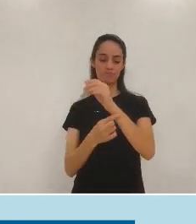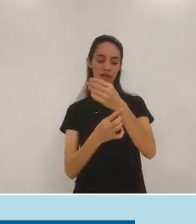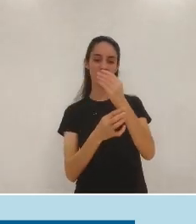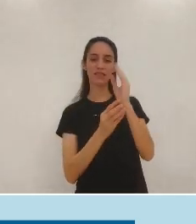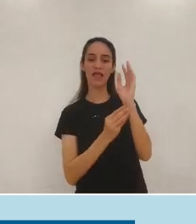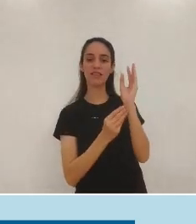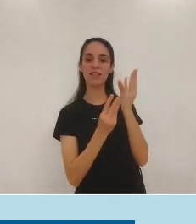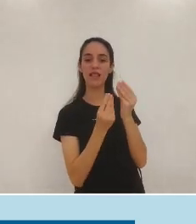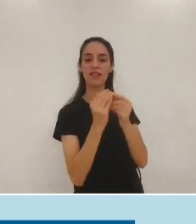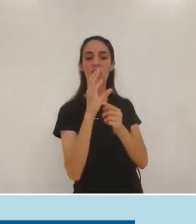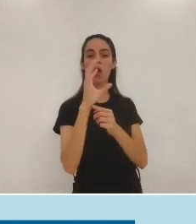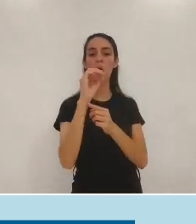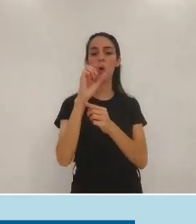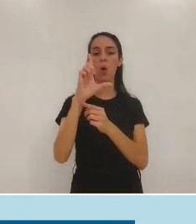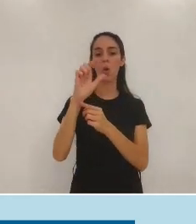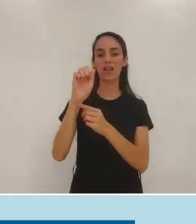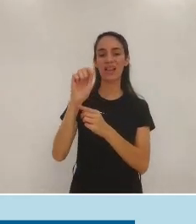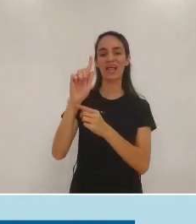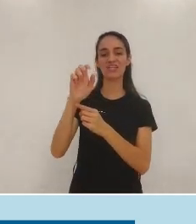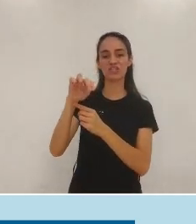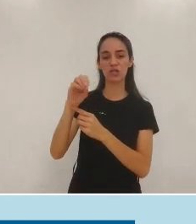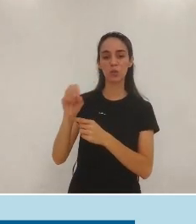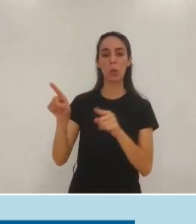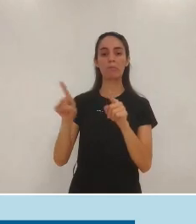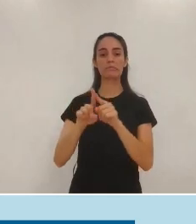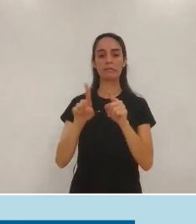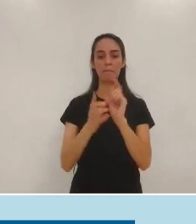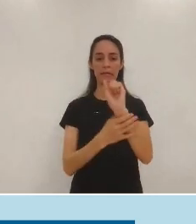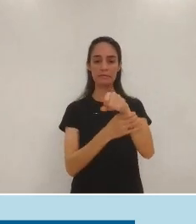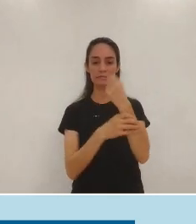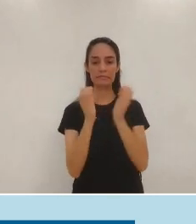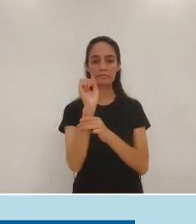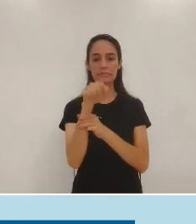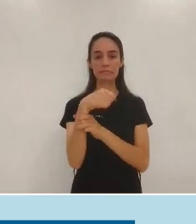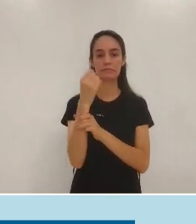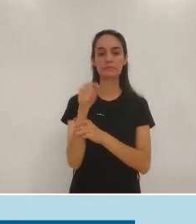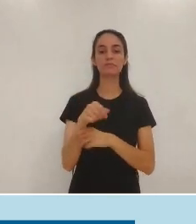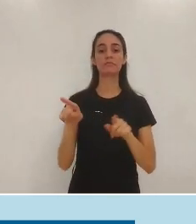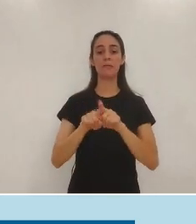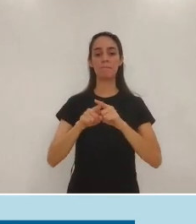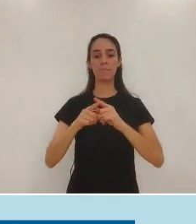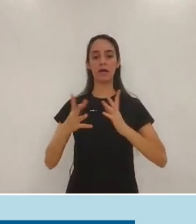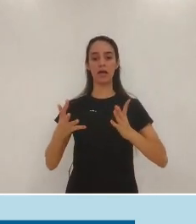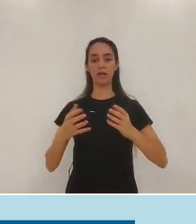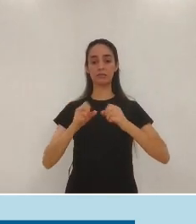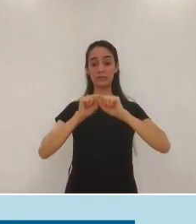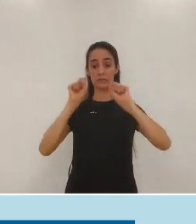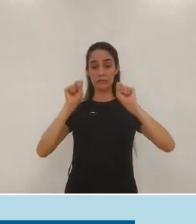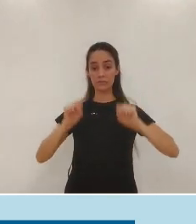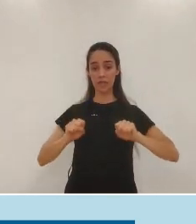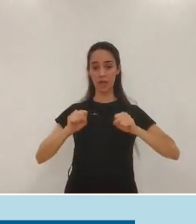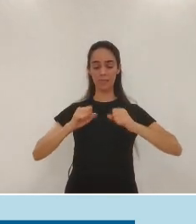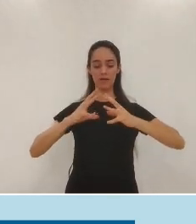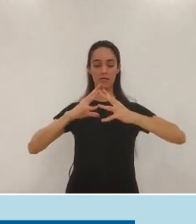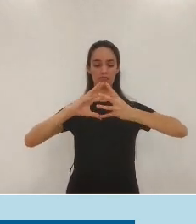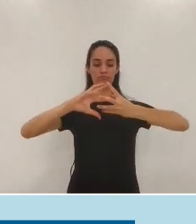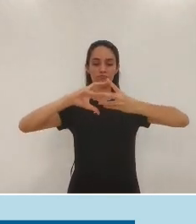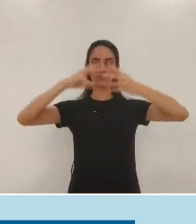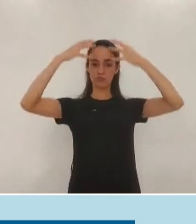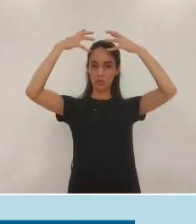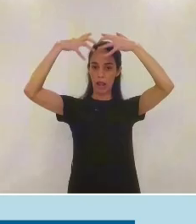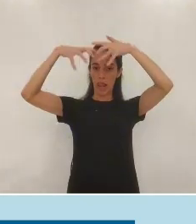autônomo, a imunidade, os mastócitos, a conectividade neural. Ou